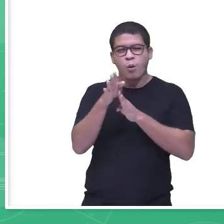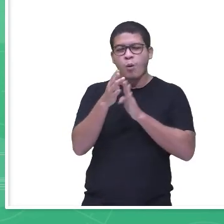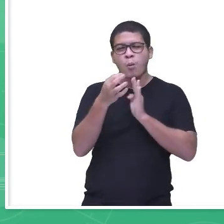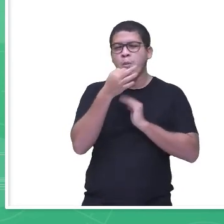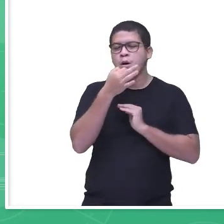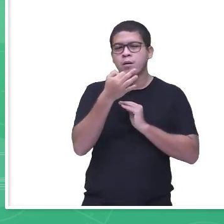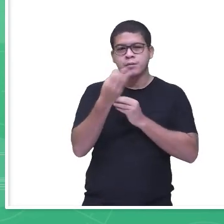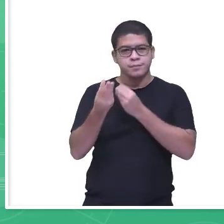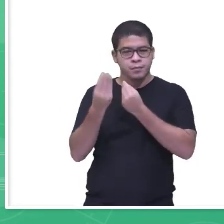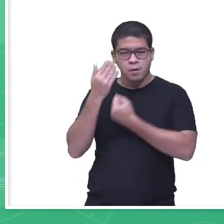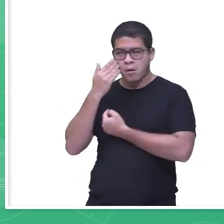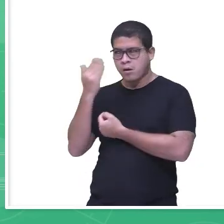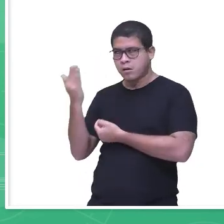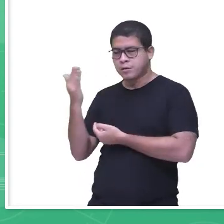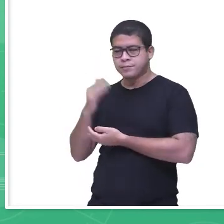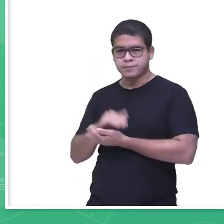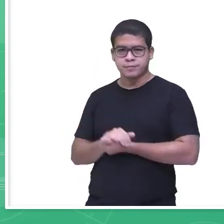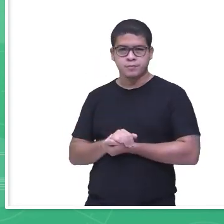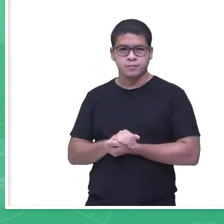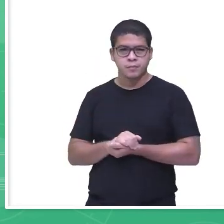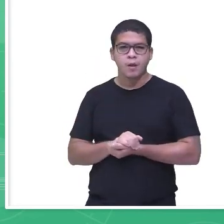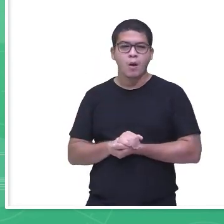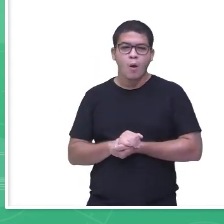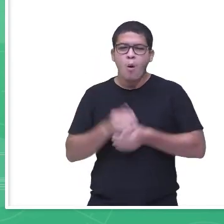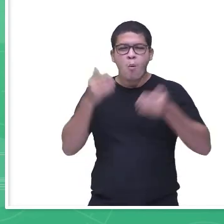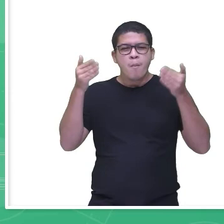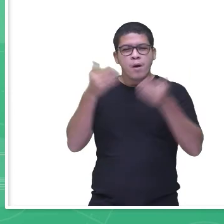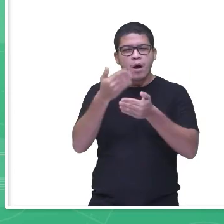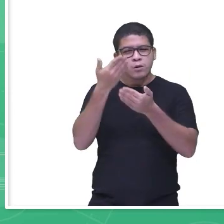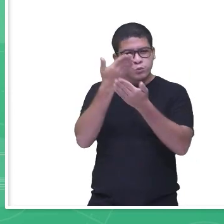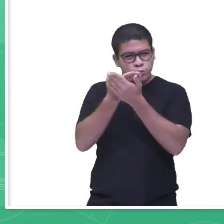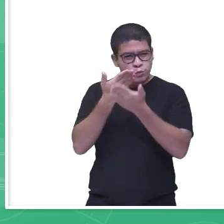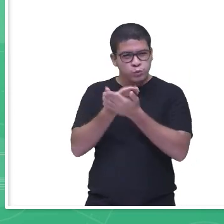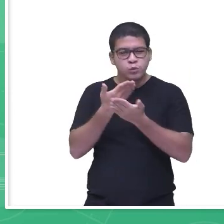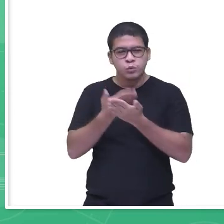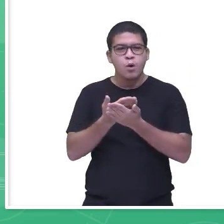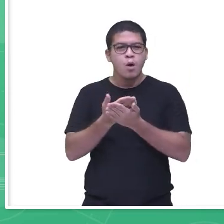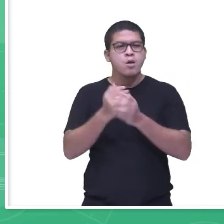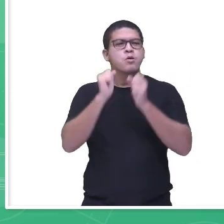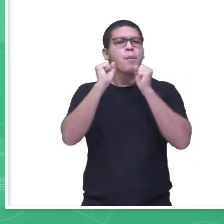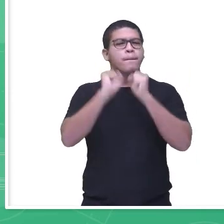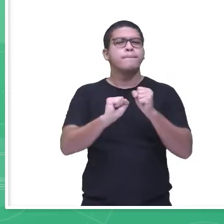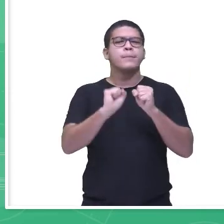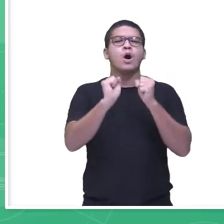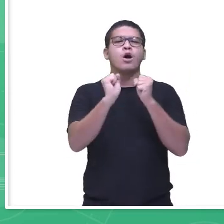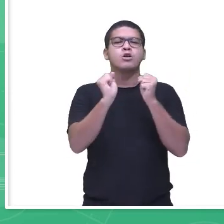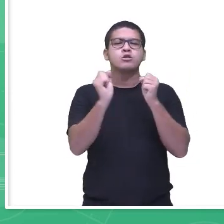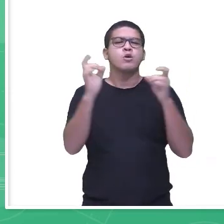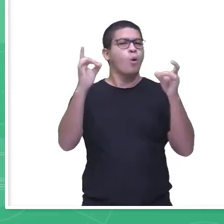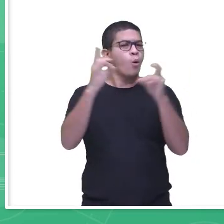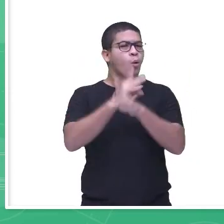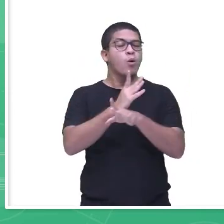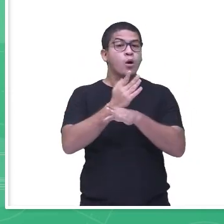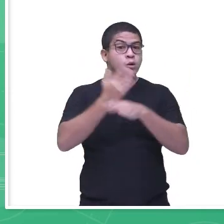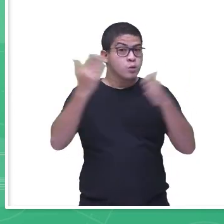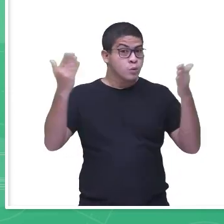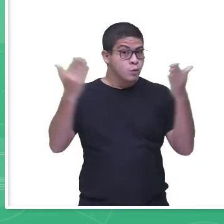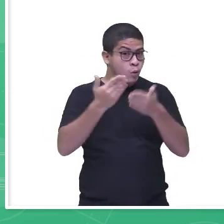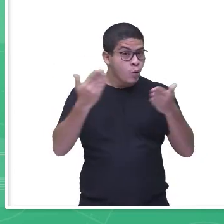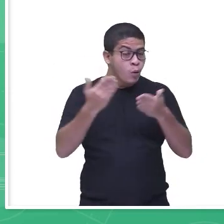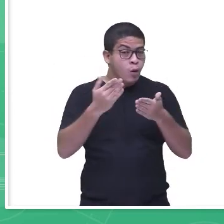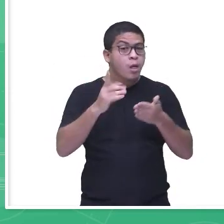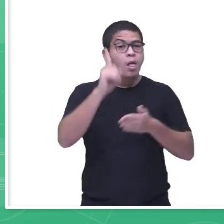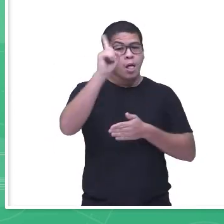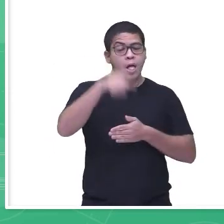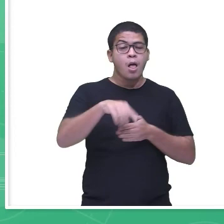com base no nosso estudo, naquilo que nós fizemos, nós podemos concluir que hoje, por incrível que